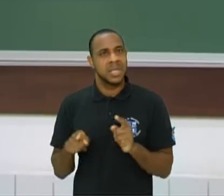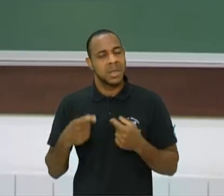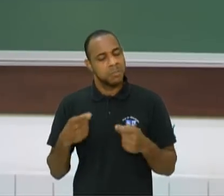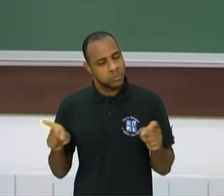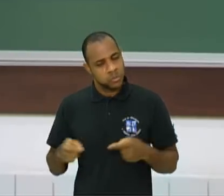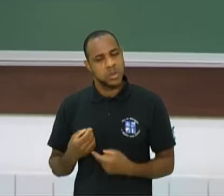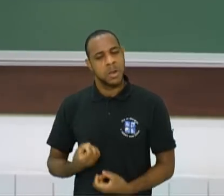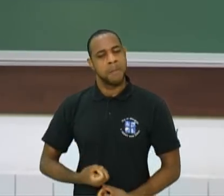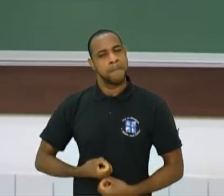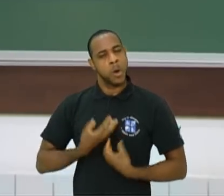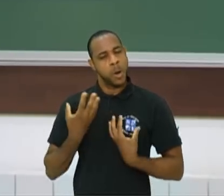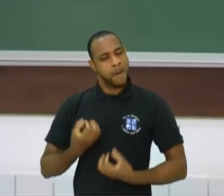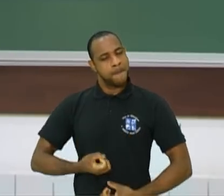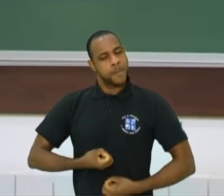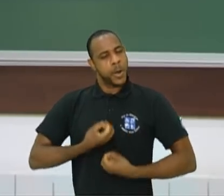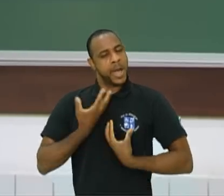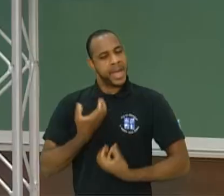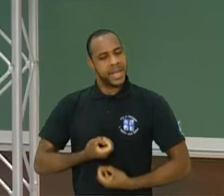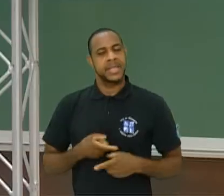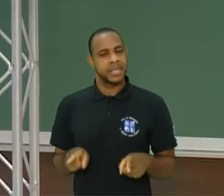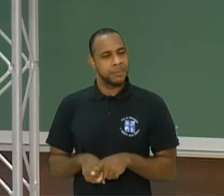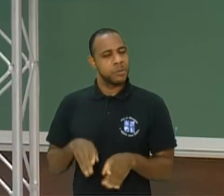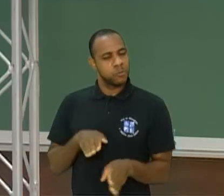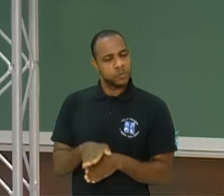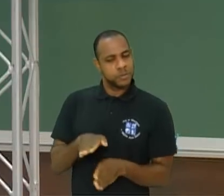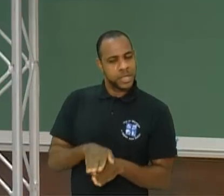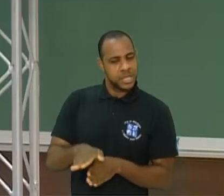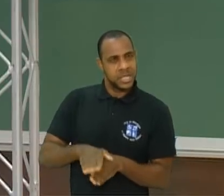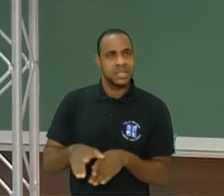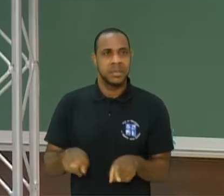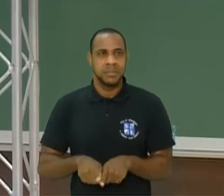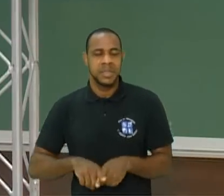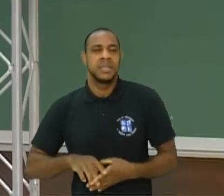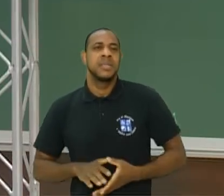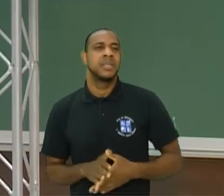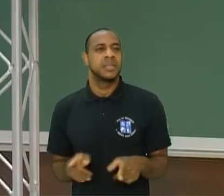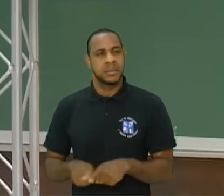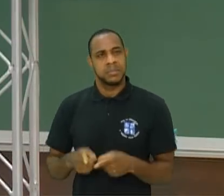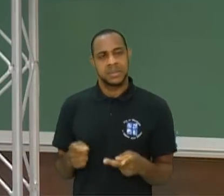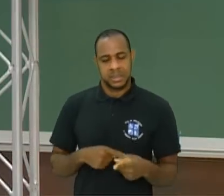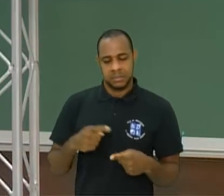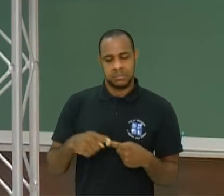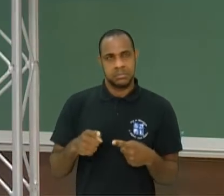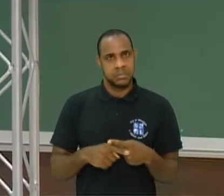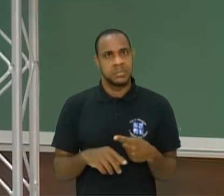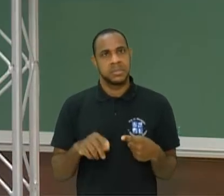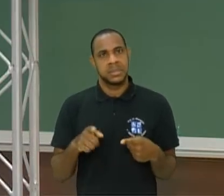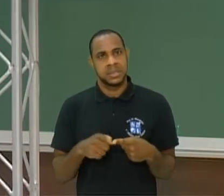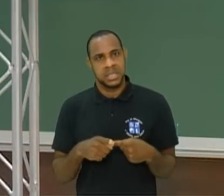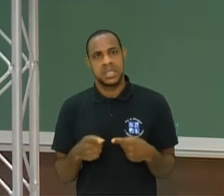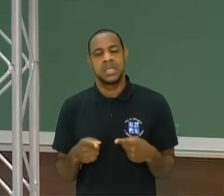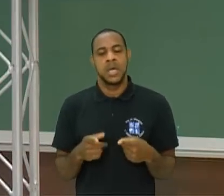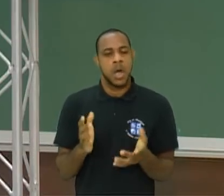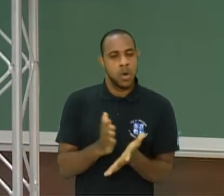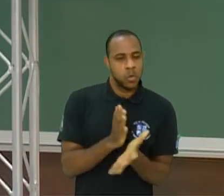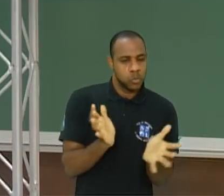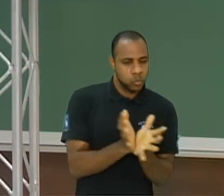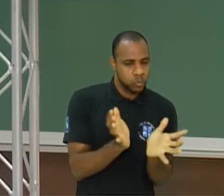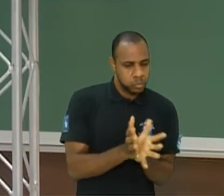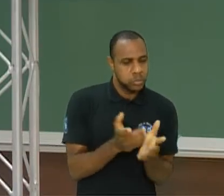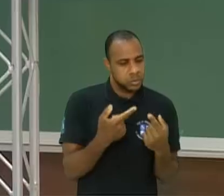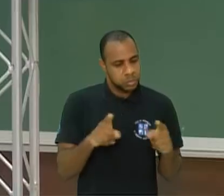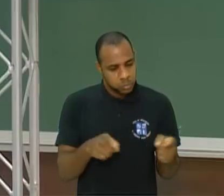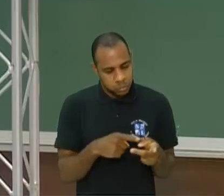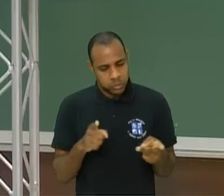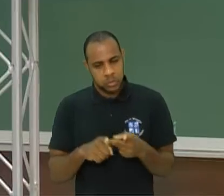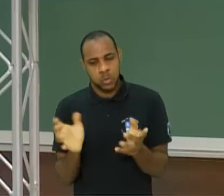é poeta, é conselheiro. Inclusive, eles são divididos, né? Então, tem griots que são músicos, tem griós que